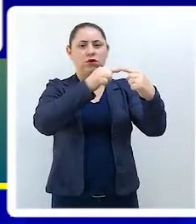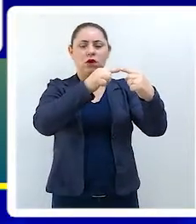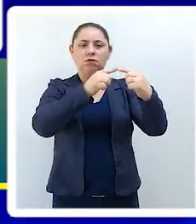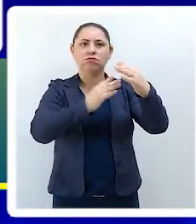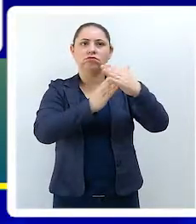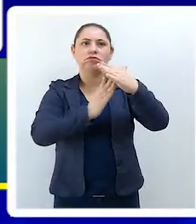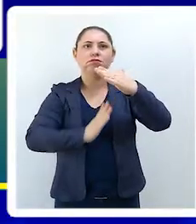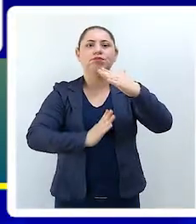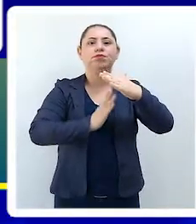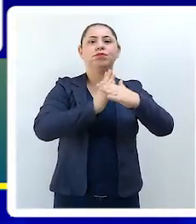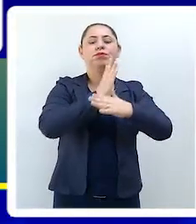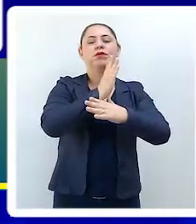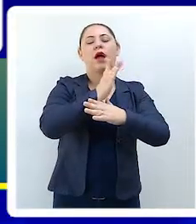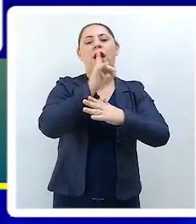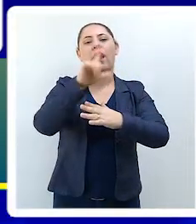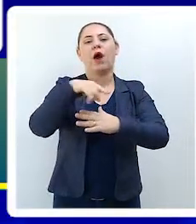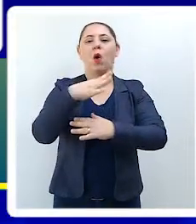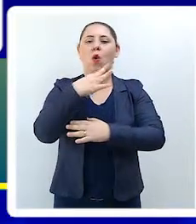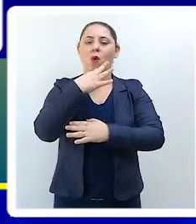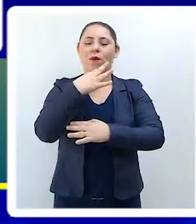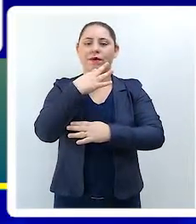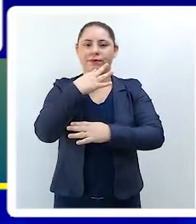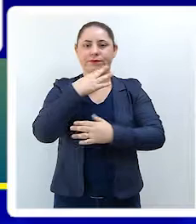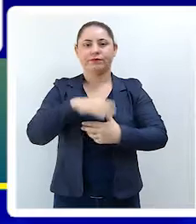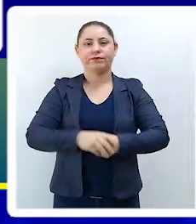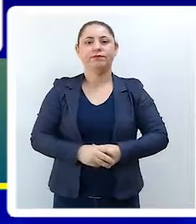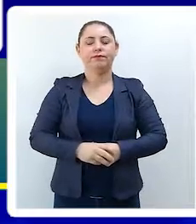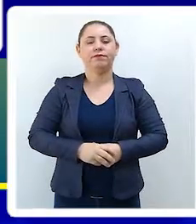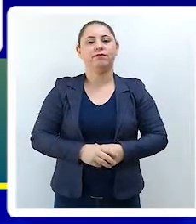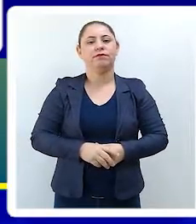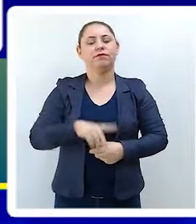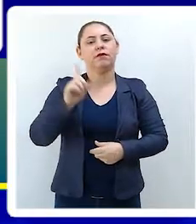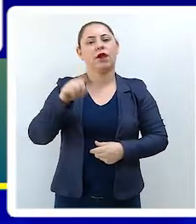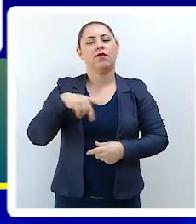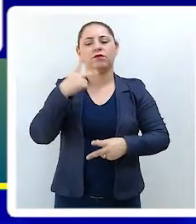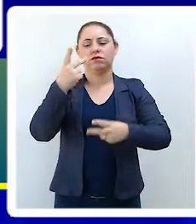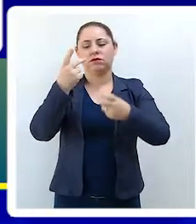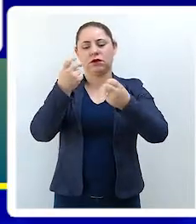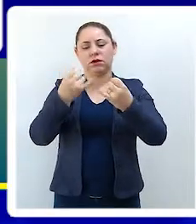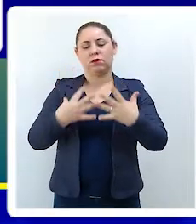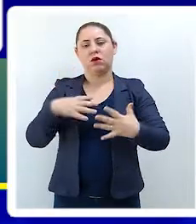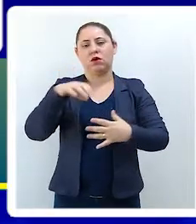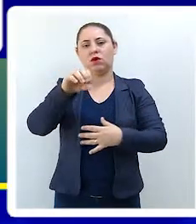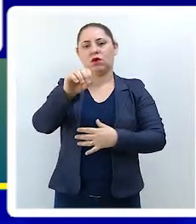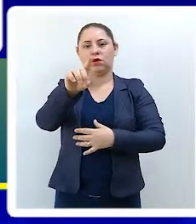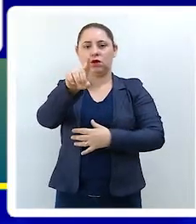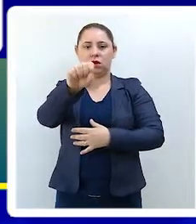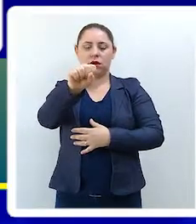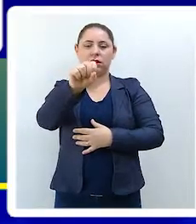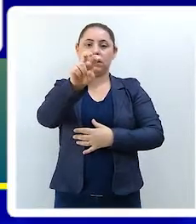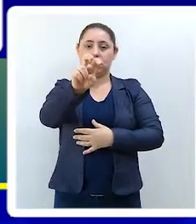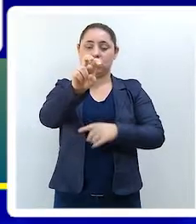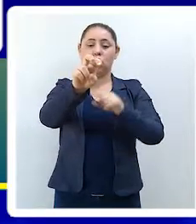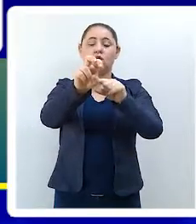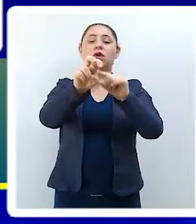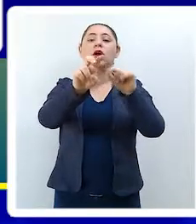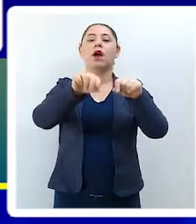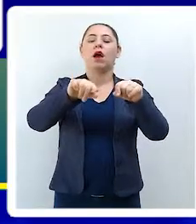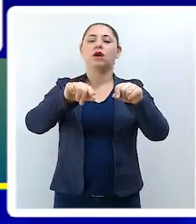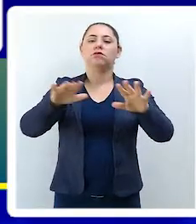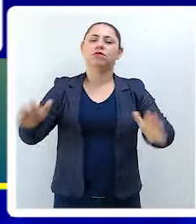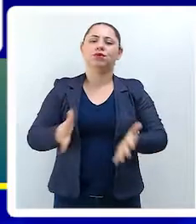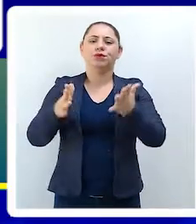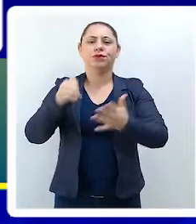sejam alcançados através do conhecimento, né? Então, assim, nós estamos falando da ODS número 5, que trata